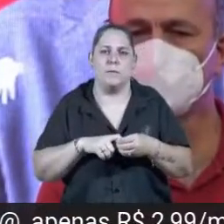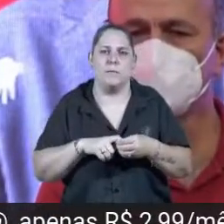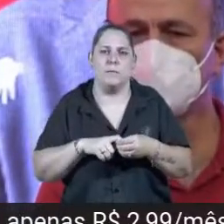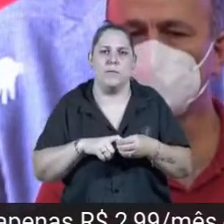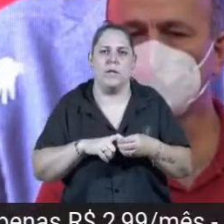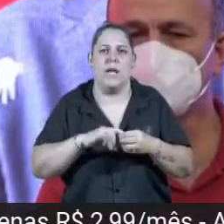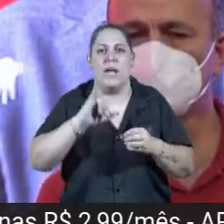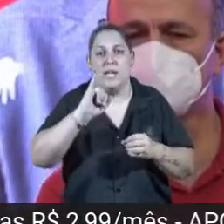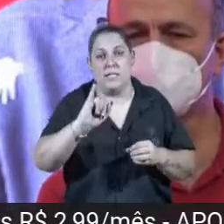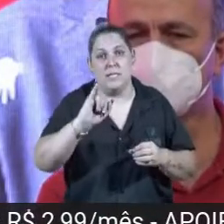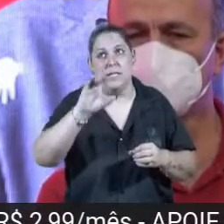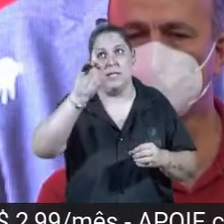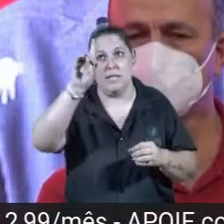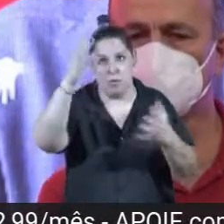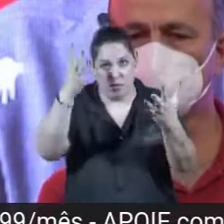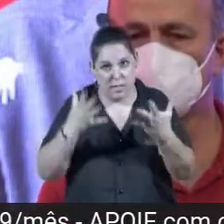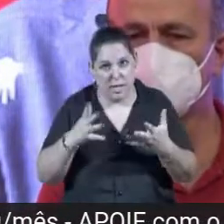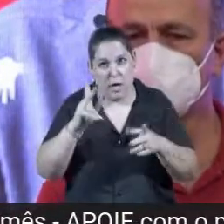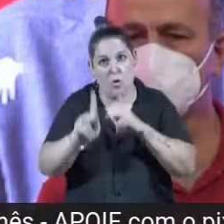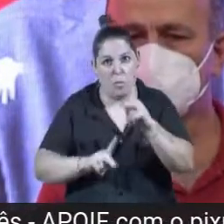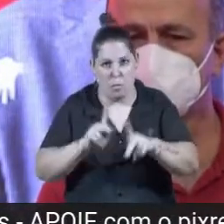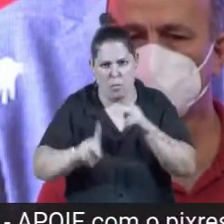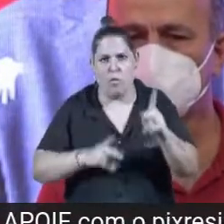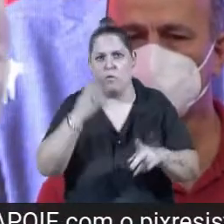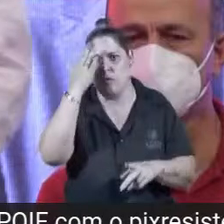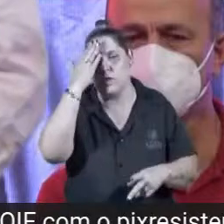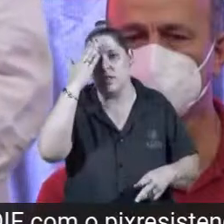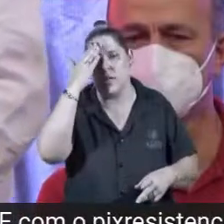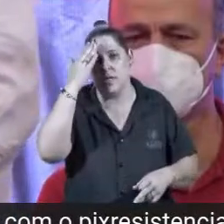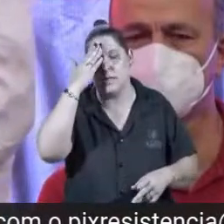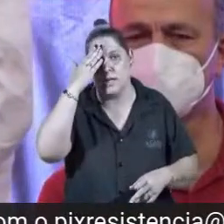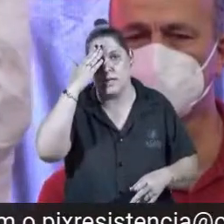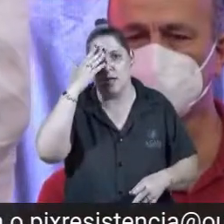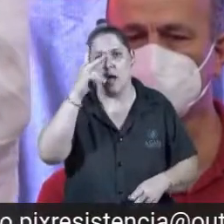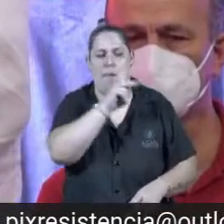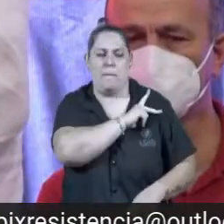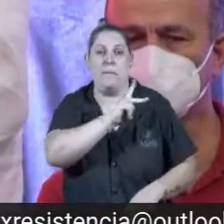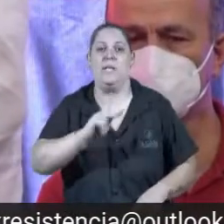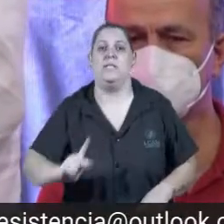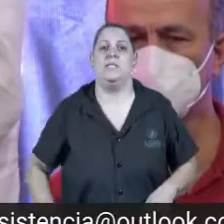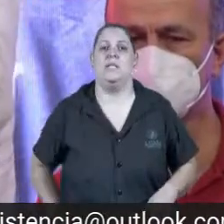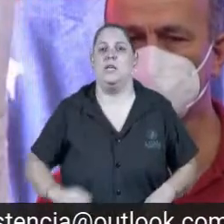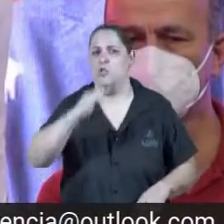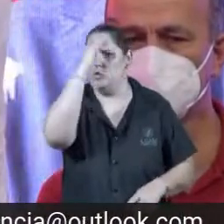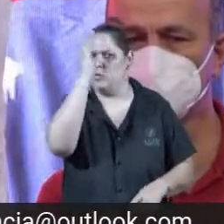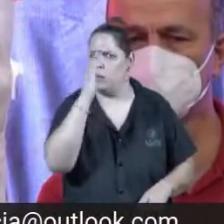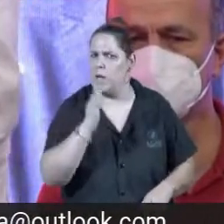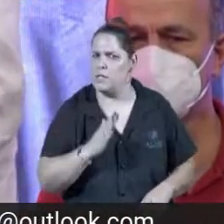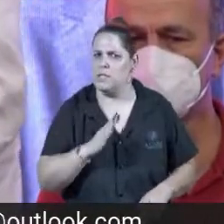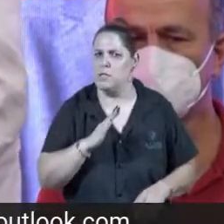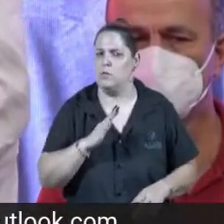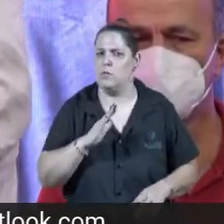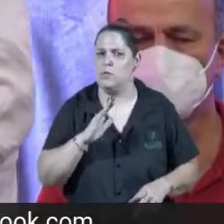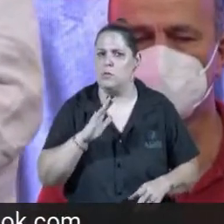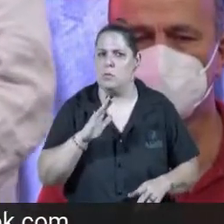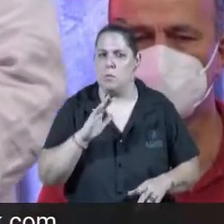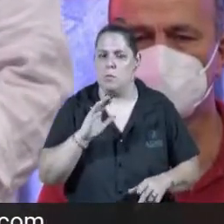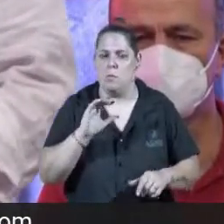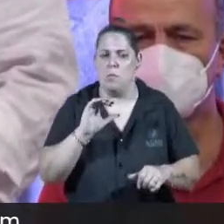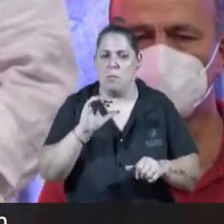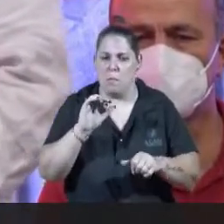se Deus quiser e o povo entender desse jeito, a dirigir o Brasil e ter um processo todo de